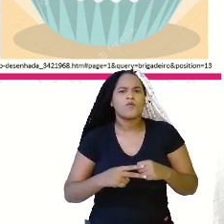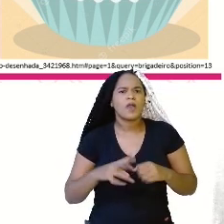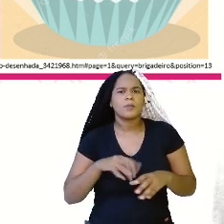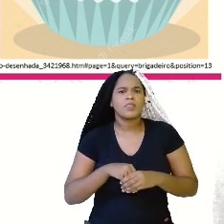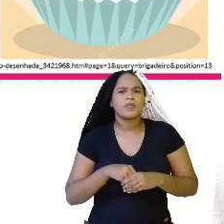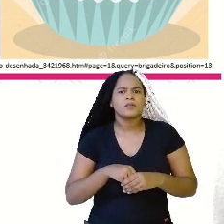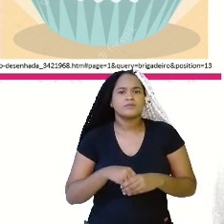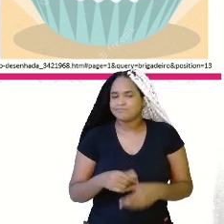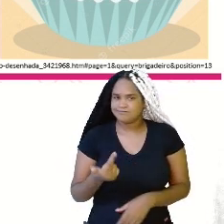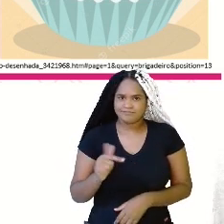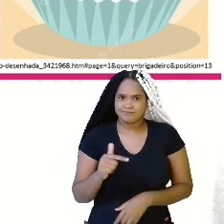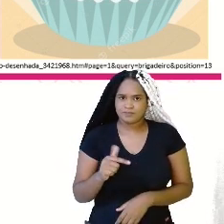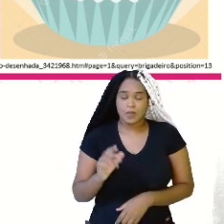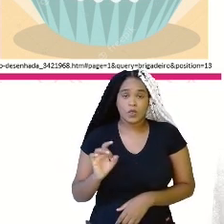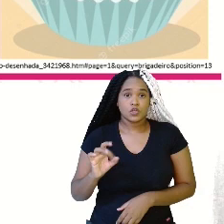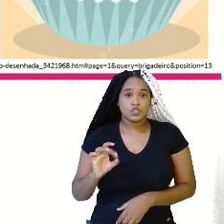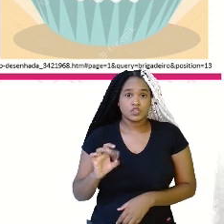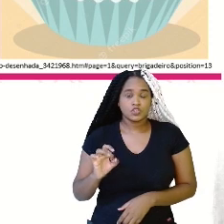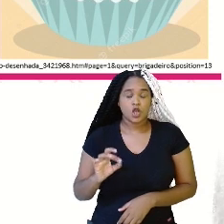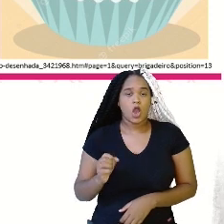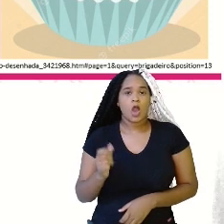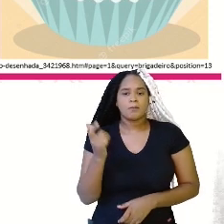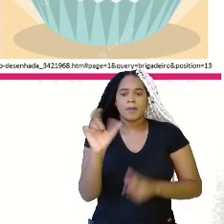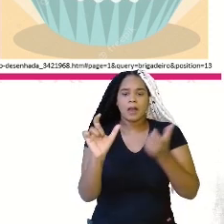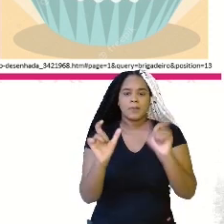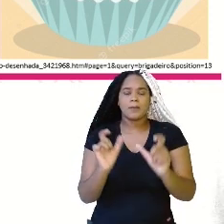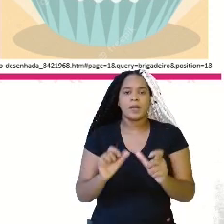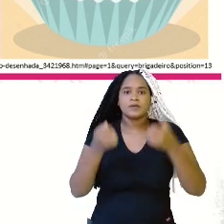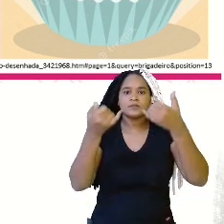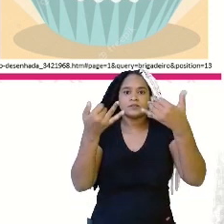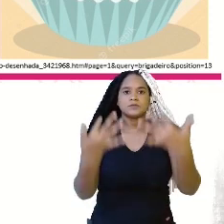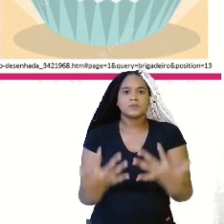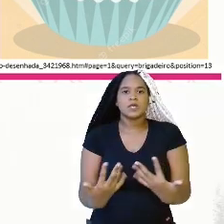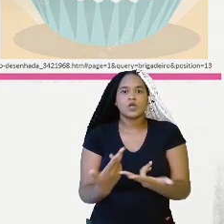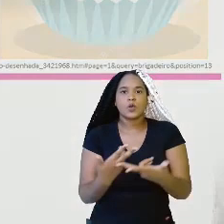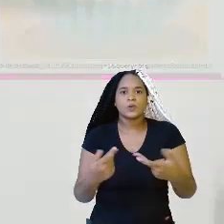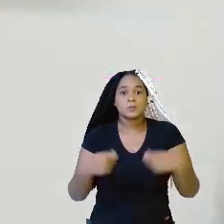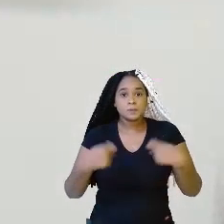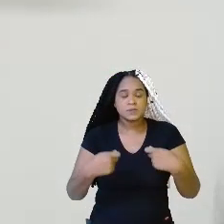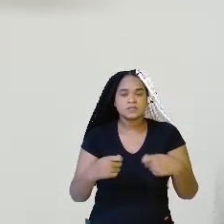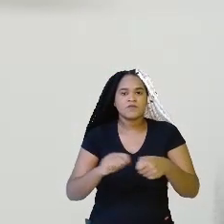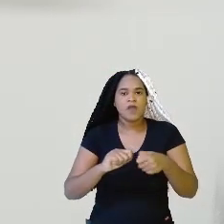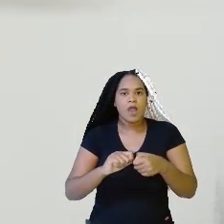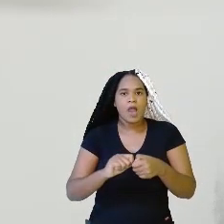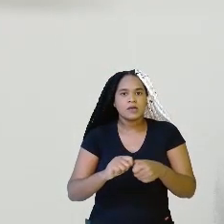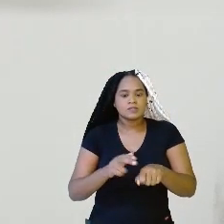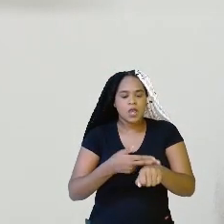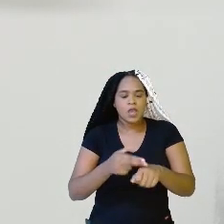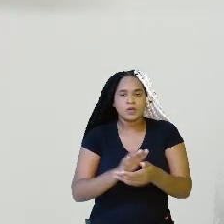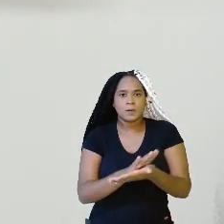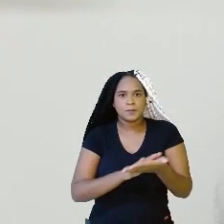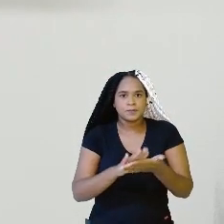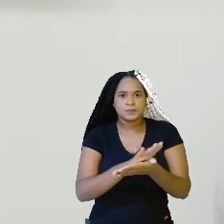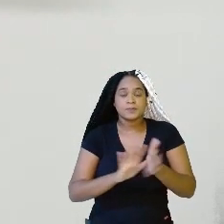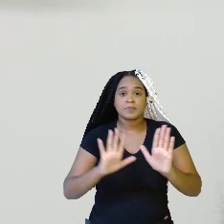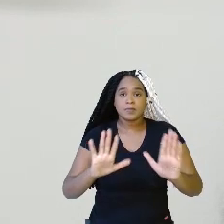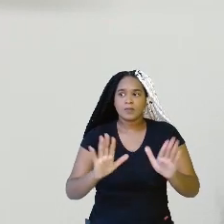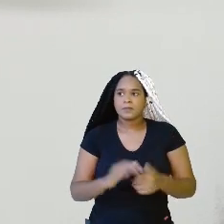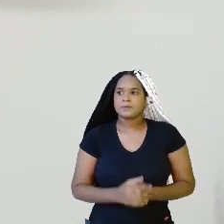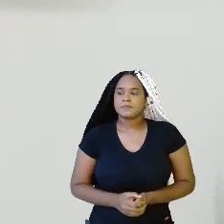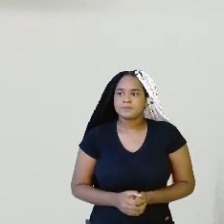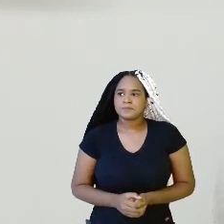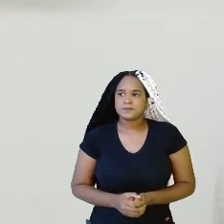ingredientes? Não, né? Ele está aí citando o que a gente vai precisar para realizar a nossa receita.